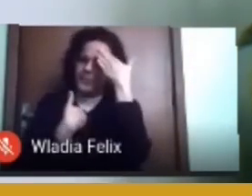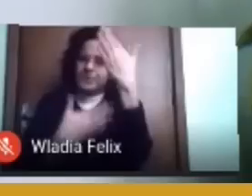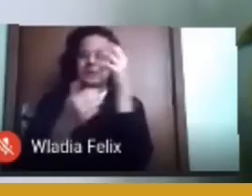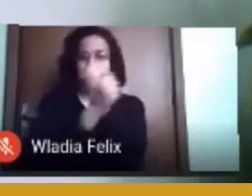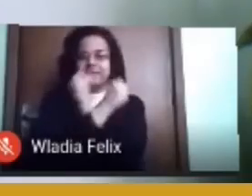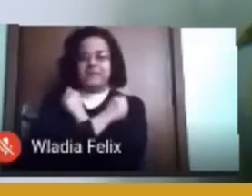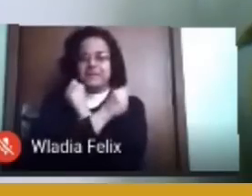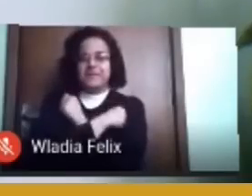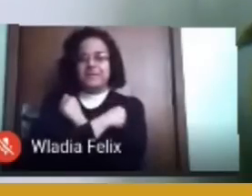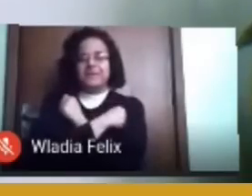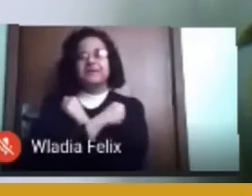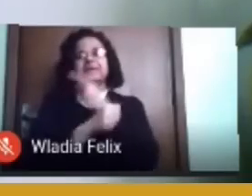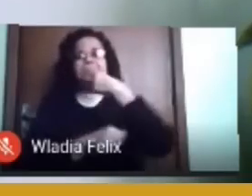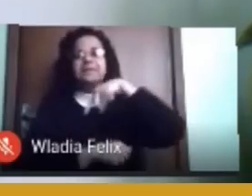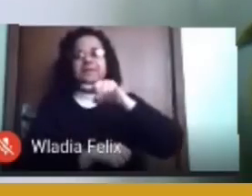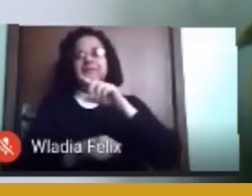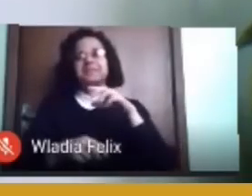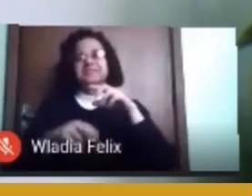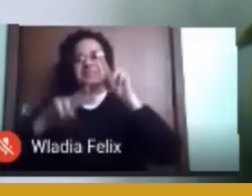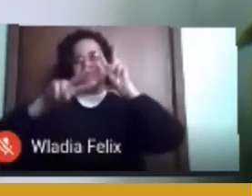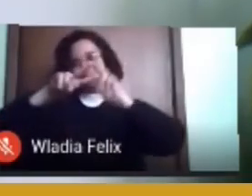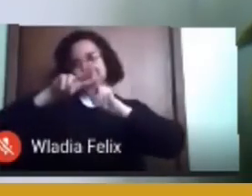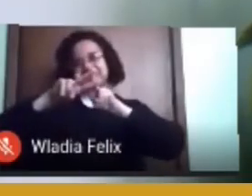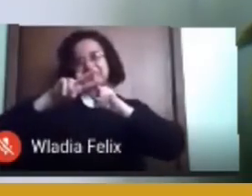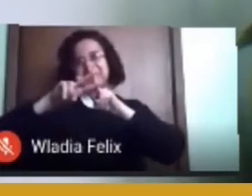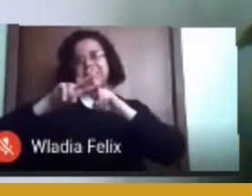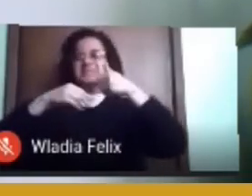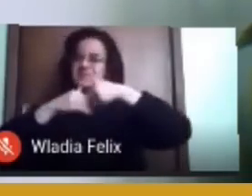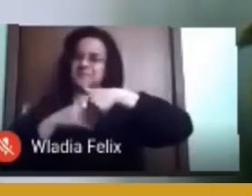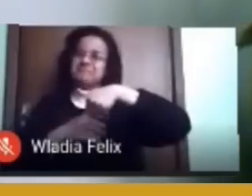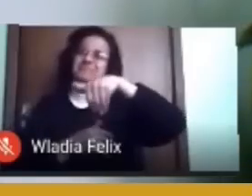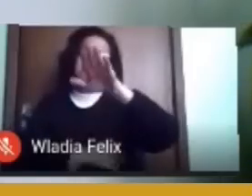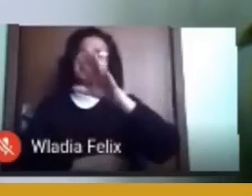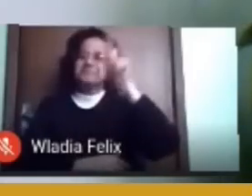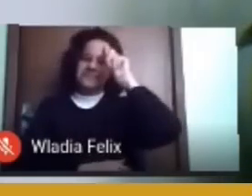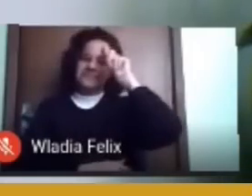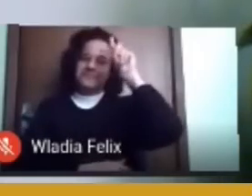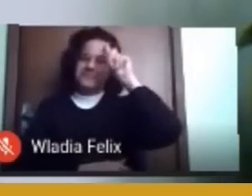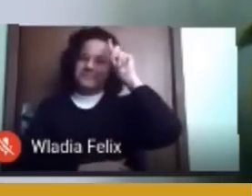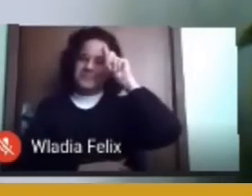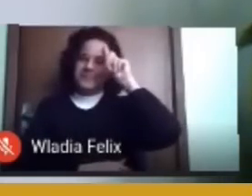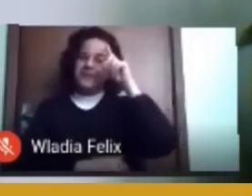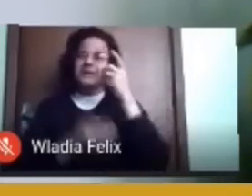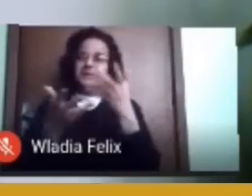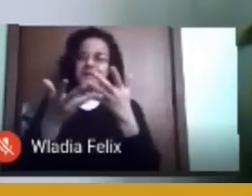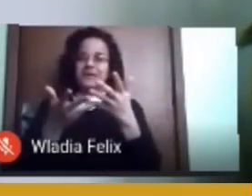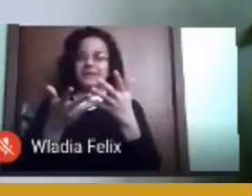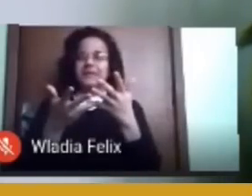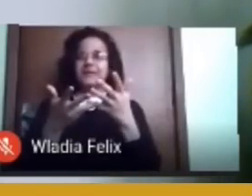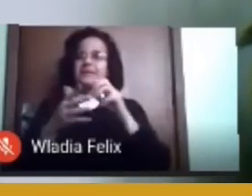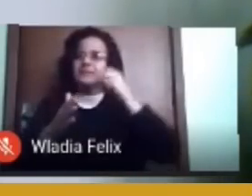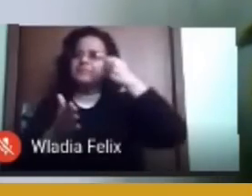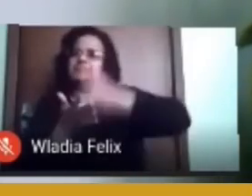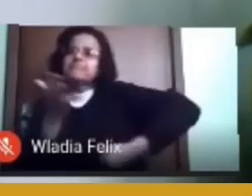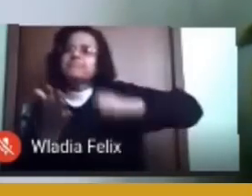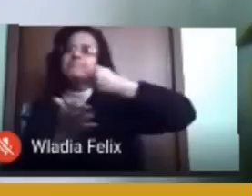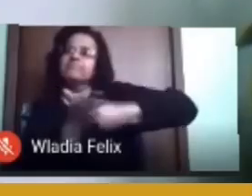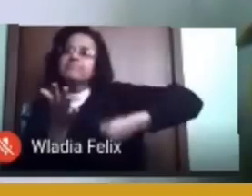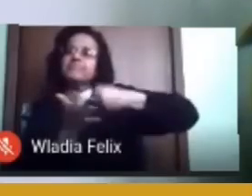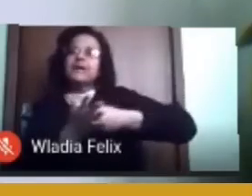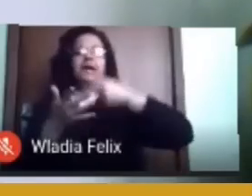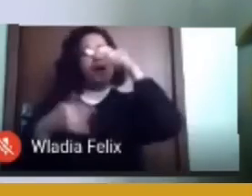compartilhamos com os grupos de secretários. Sua fala não é só para Araucária, é uma fala de professor para professor, de que conhece a realidade. Então,